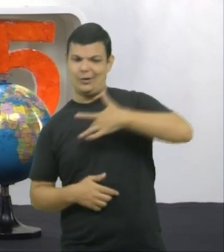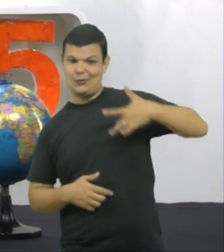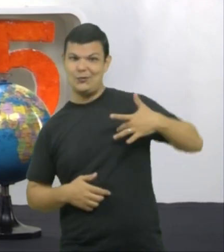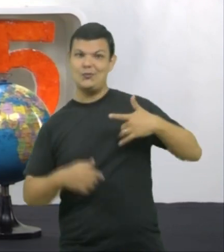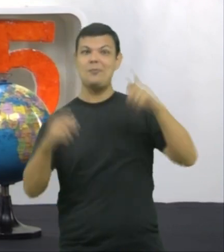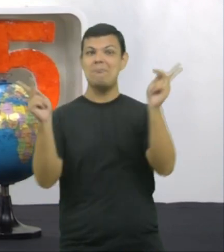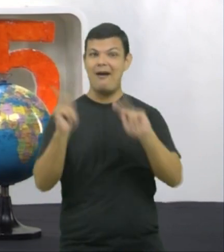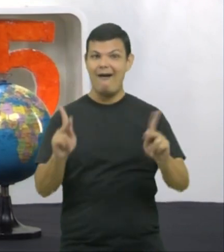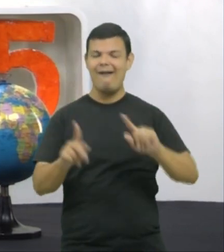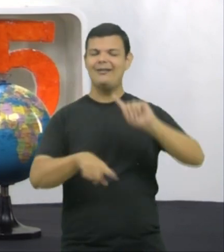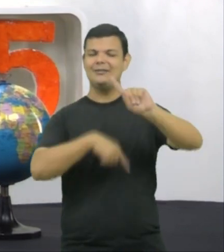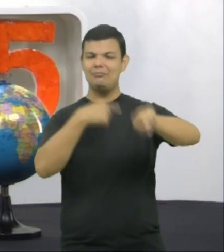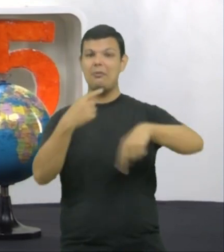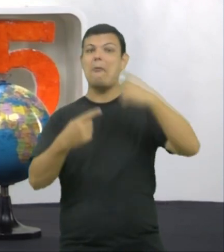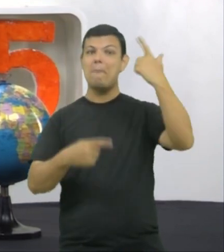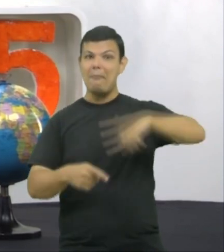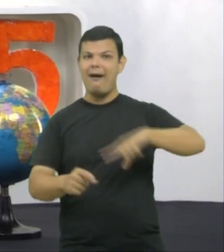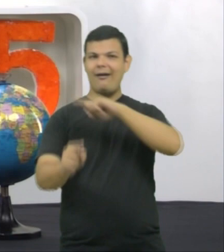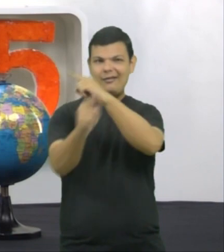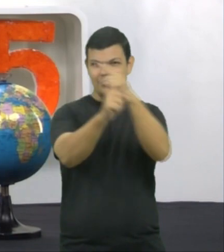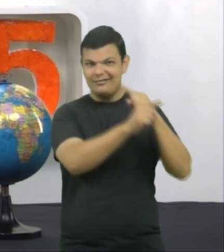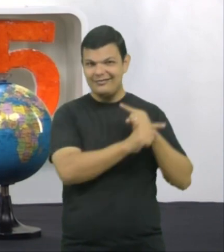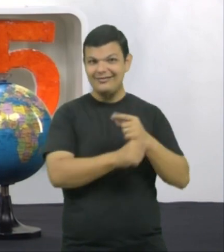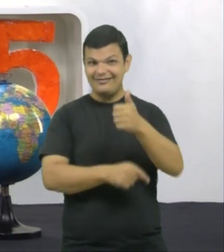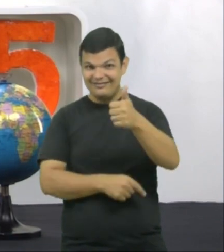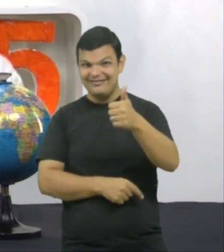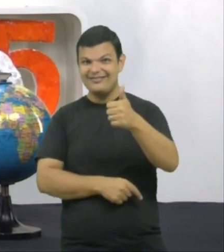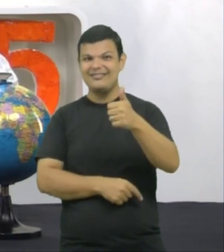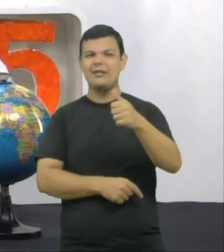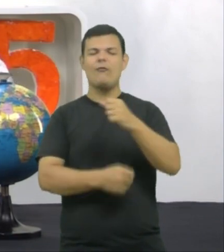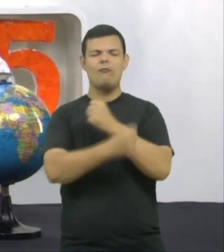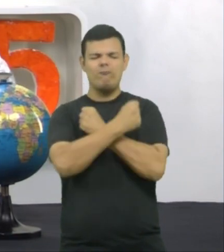e espero revê-los aqui na nossa próxima aula, tá certo?